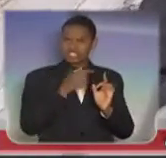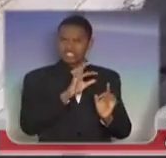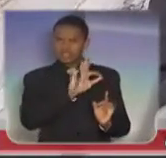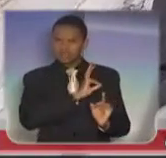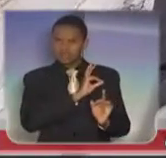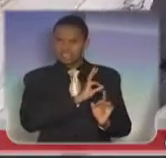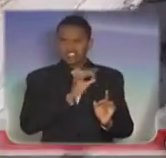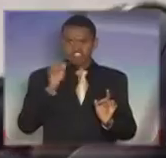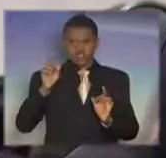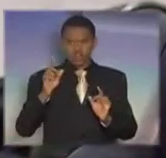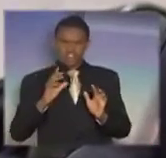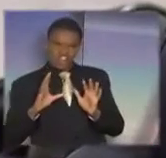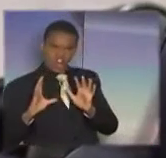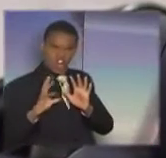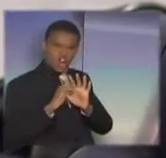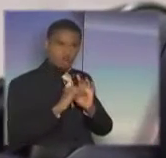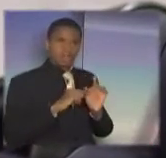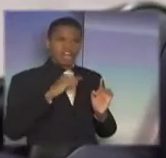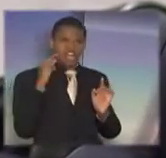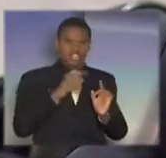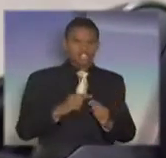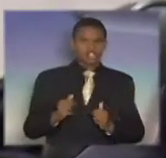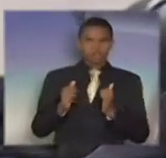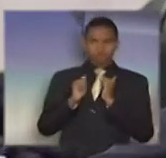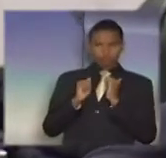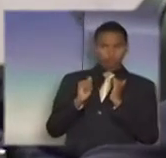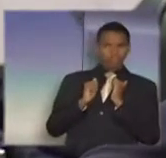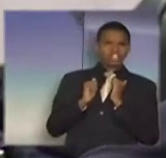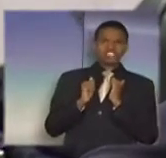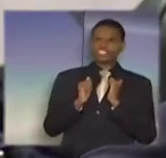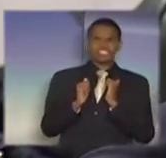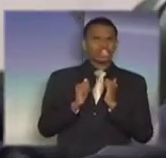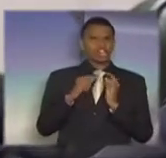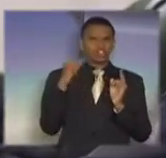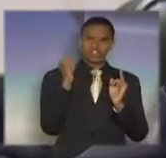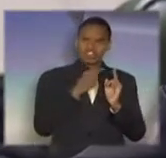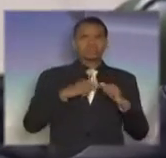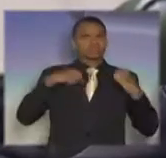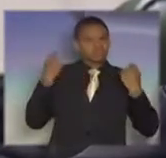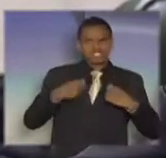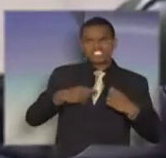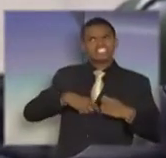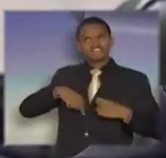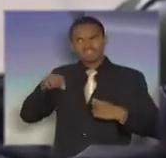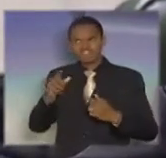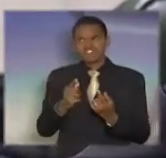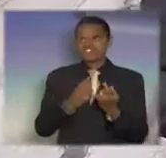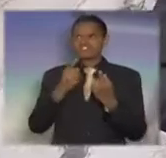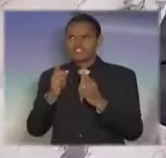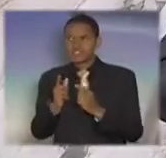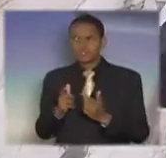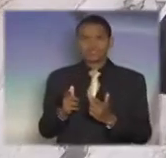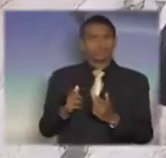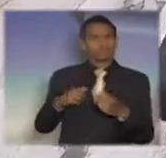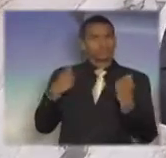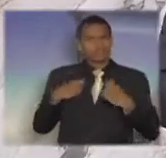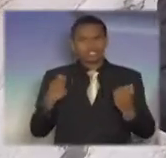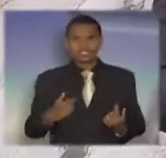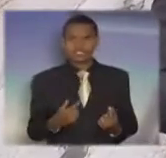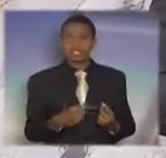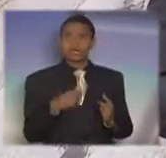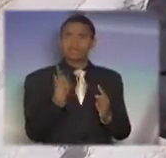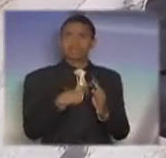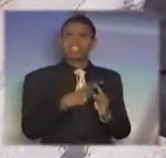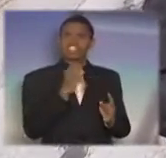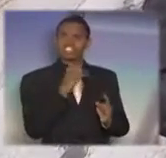foi vítima de roubo ele tem que reagir ele tem que reagir porque eu vou falar com o senhor delegado ele sabe disso se ele não reagir